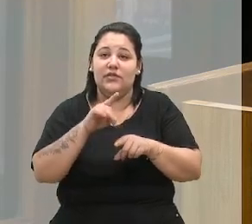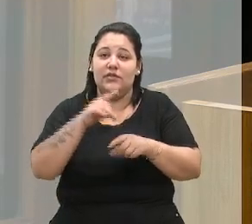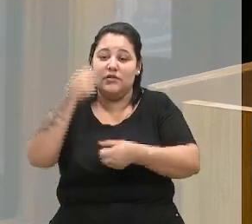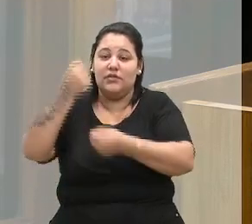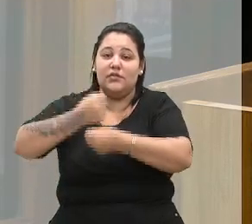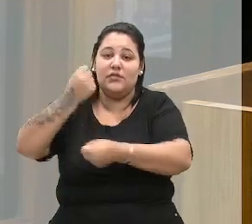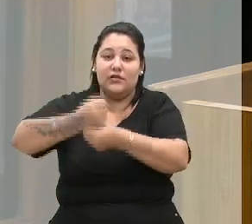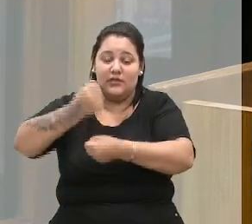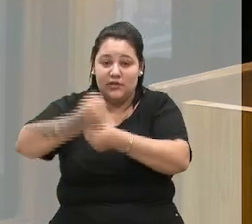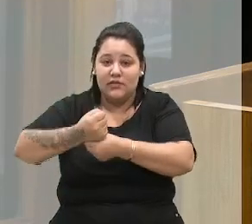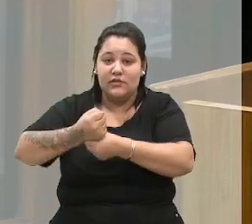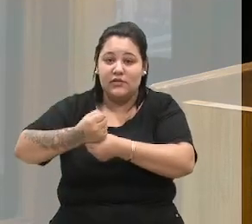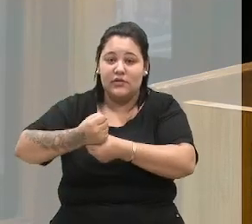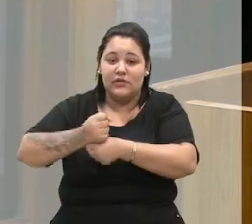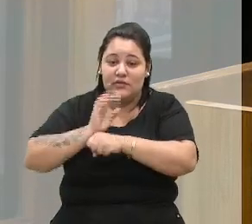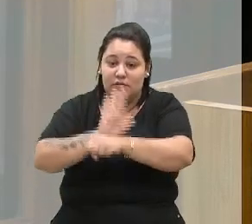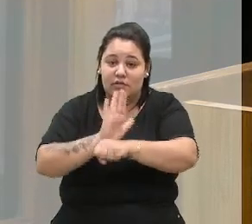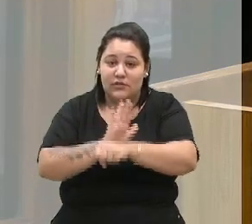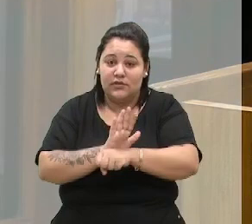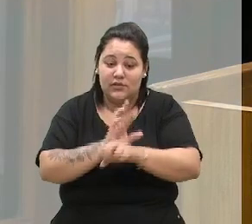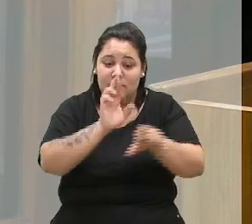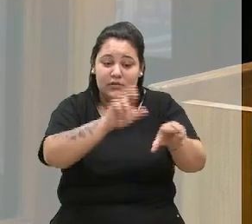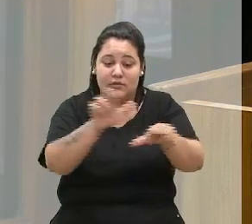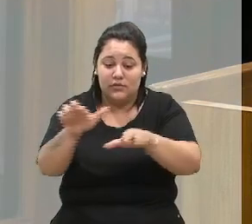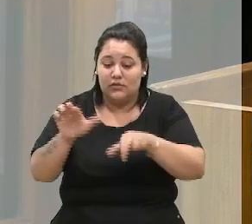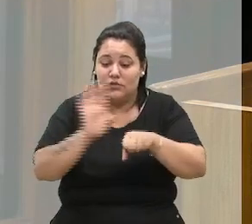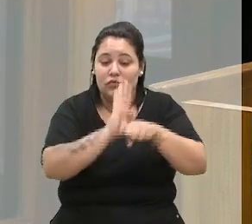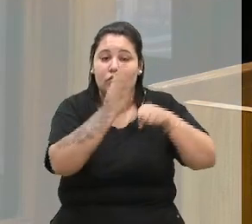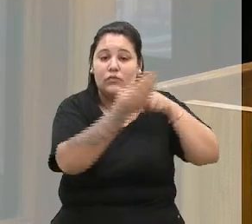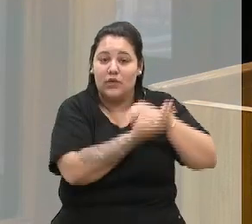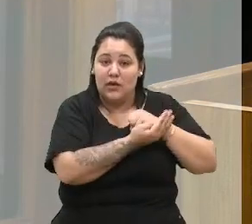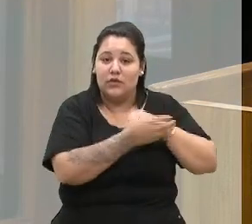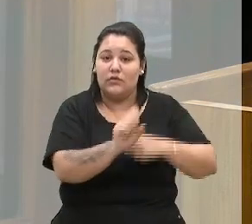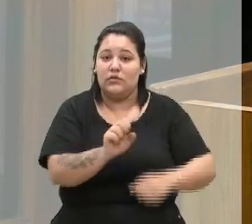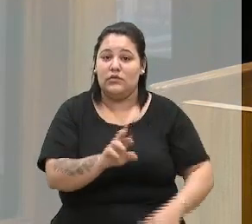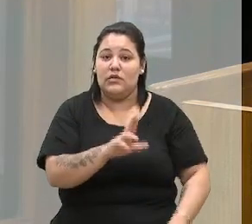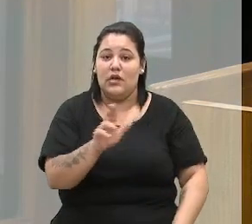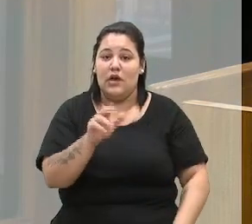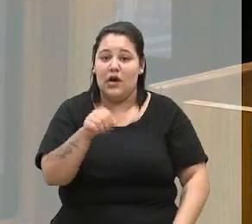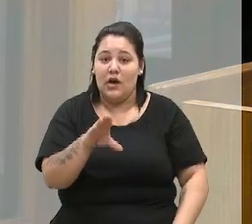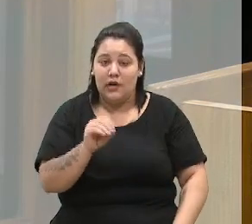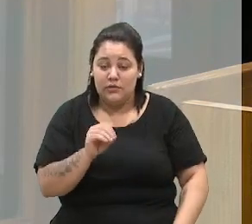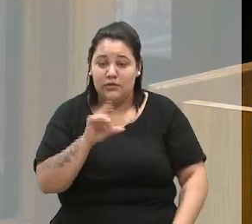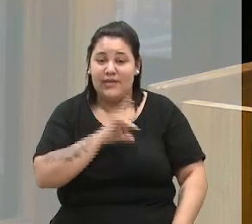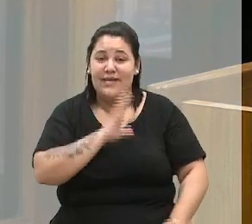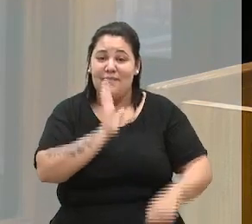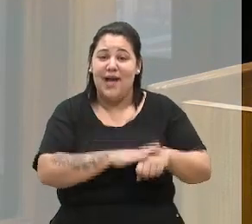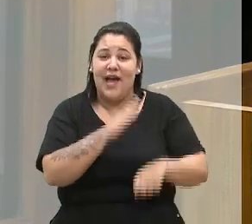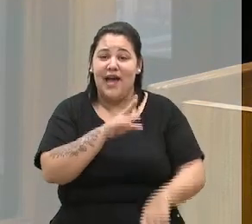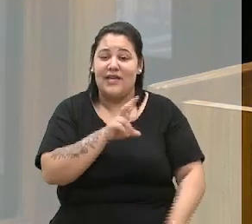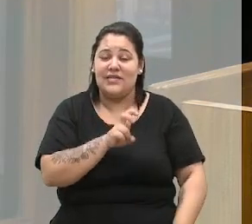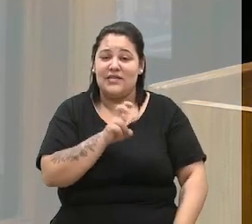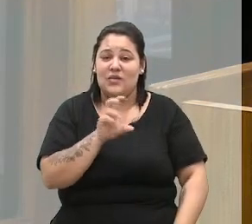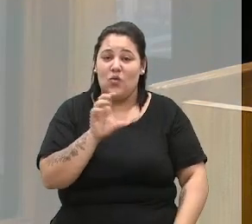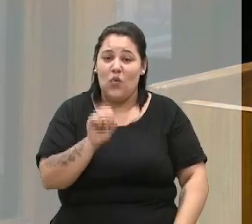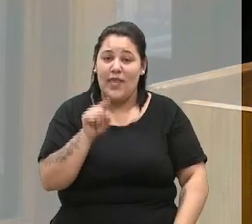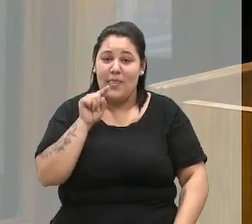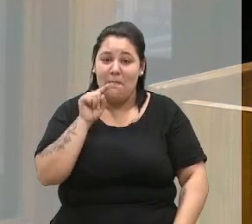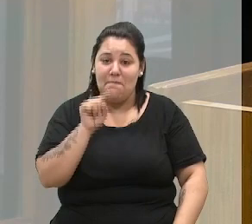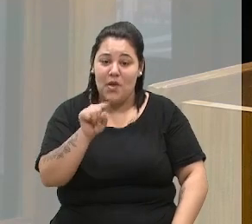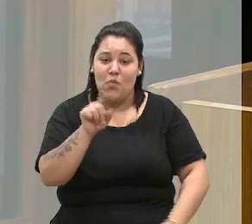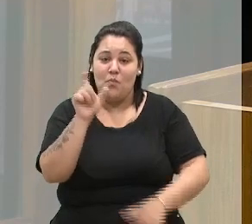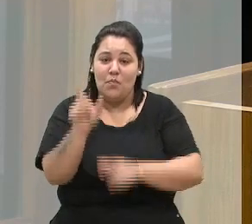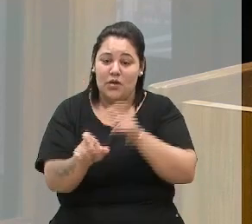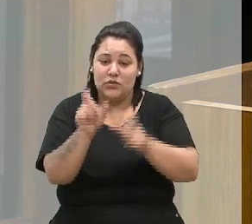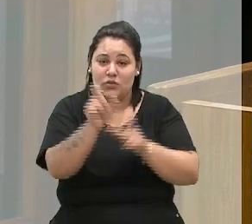ajudar a região do bairro Serrano. A região do bairro Serrano tem mais de 50 mil